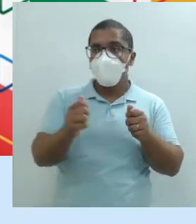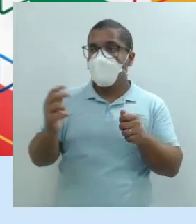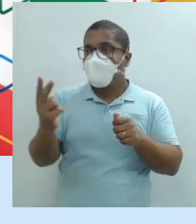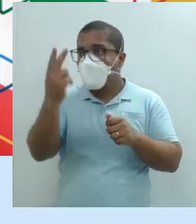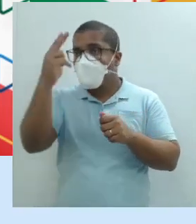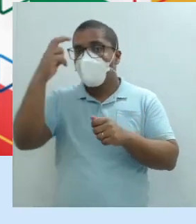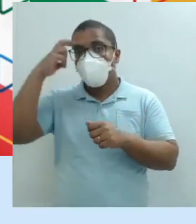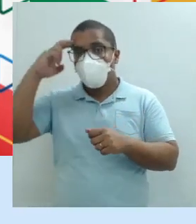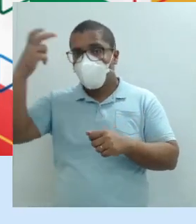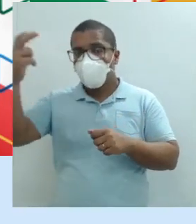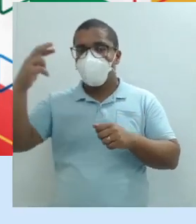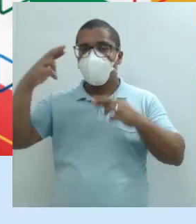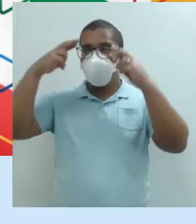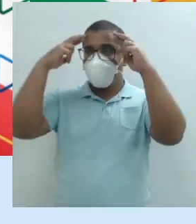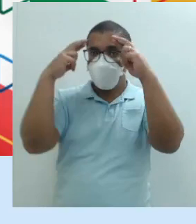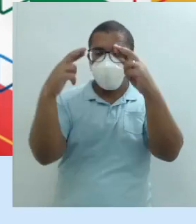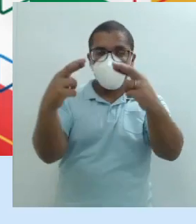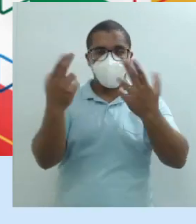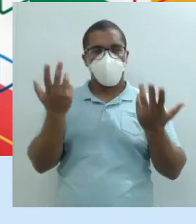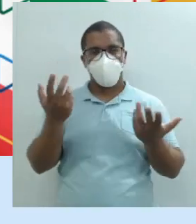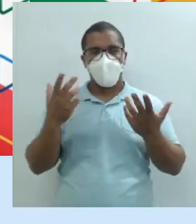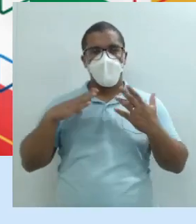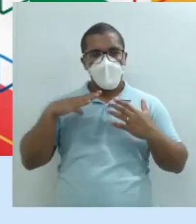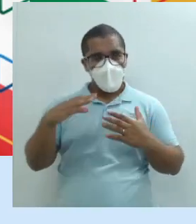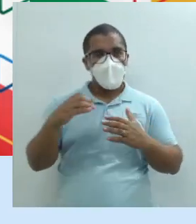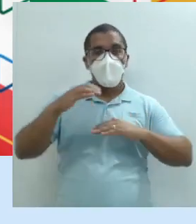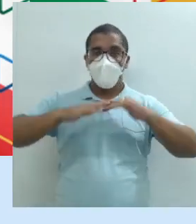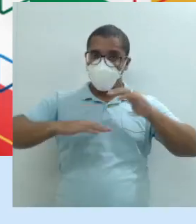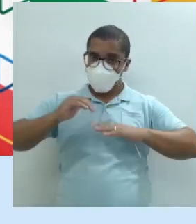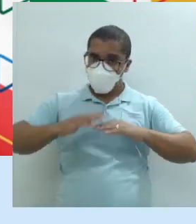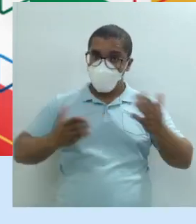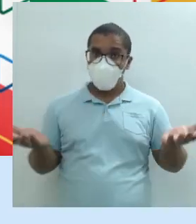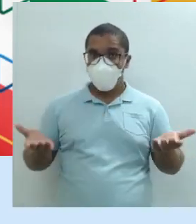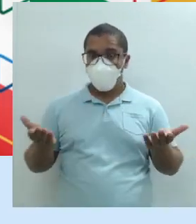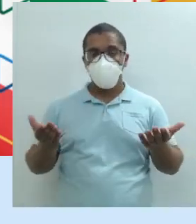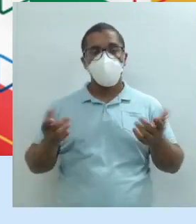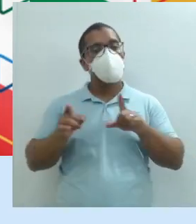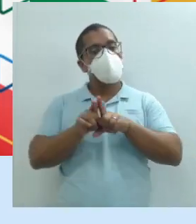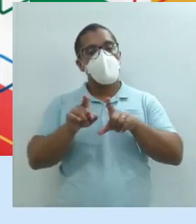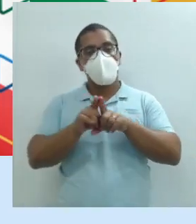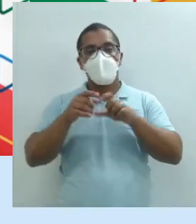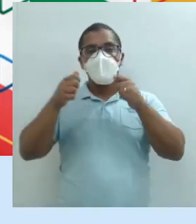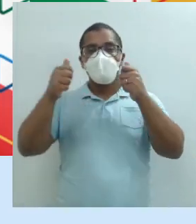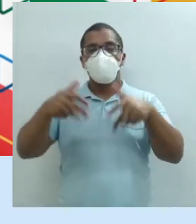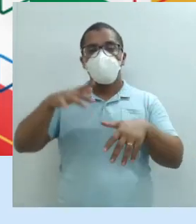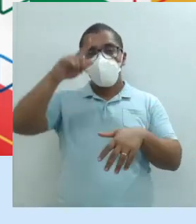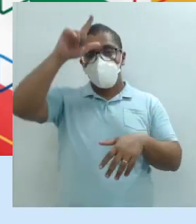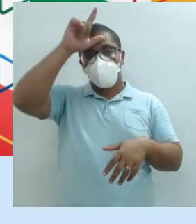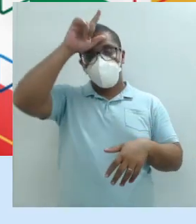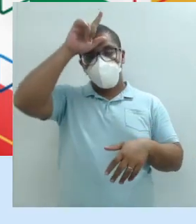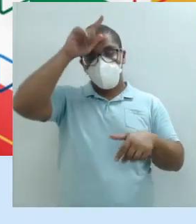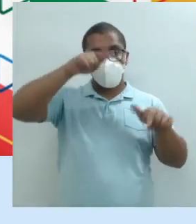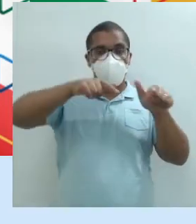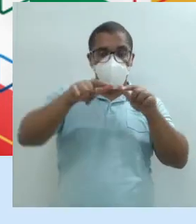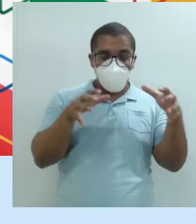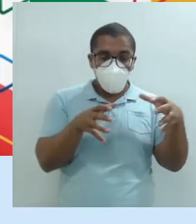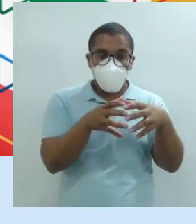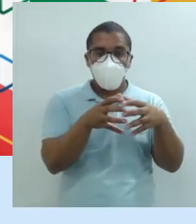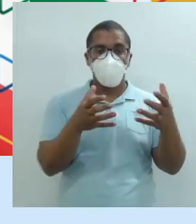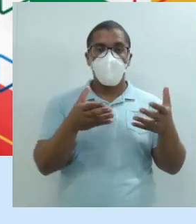está falando de respeito, está falando de ética profissional, está falando, né, de liderança, trabalho em